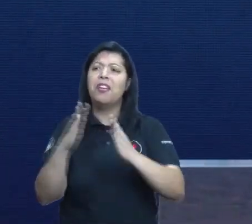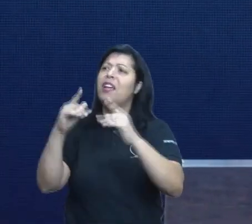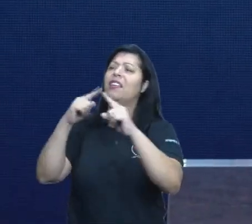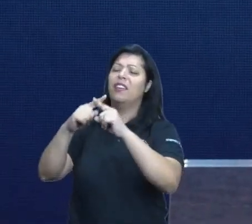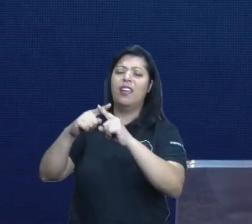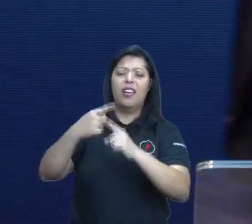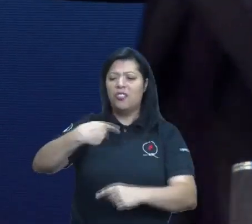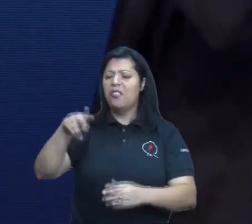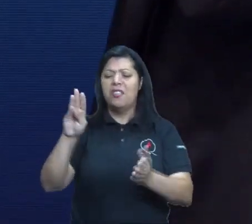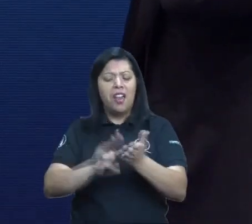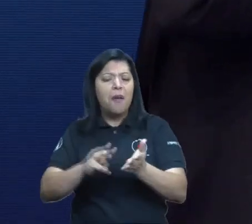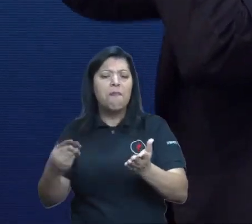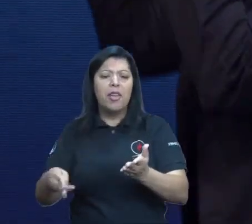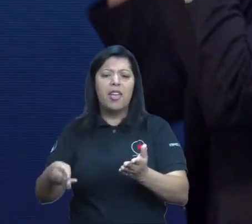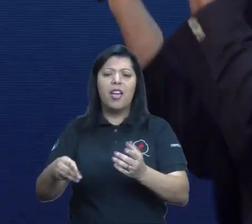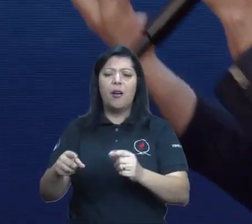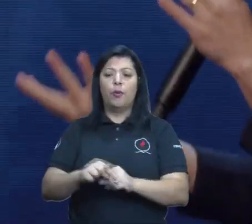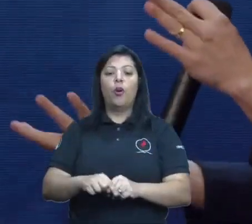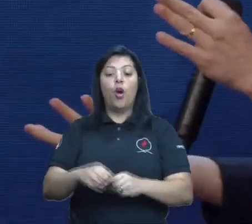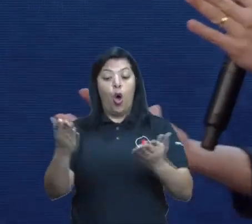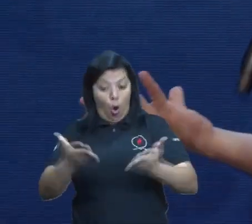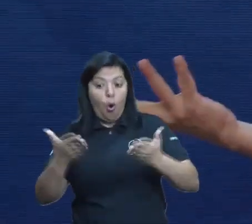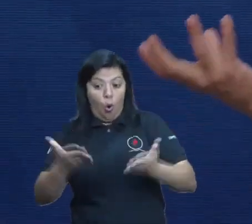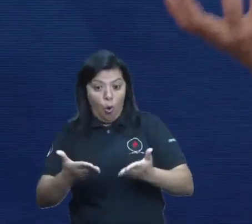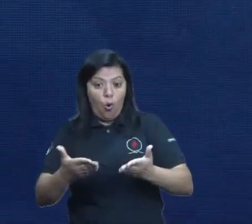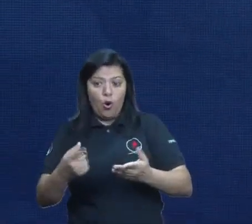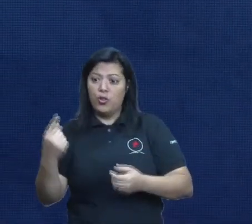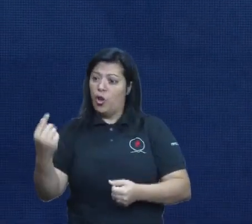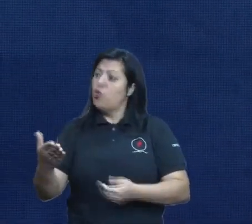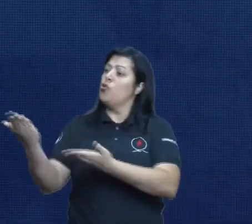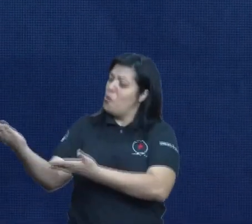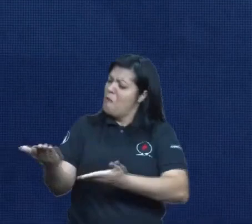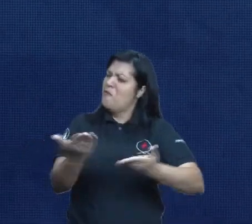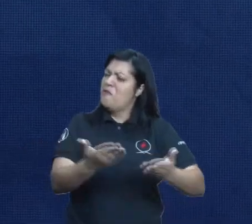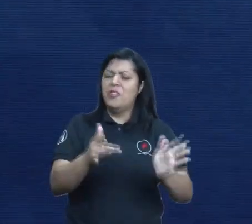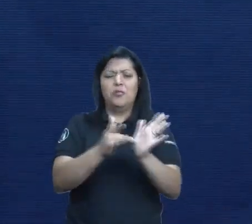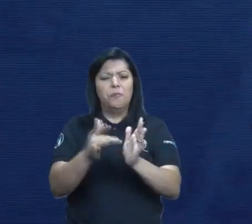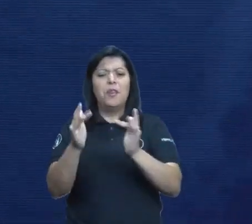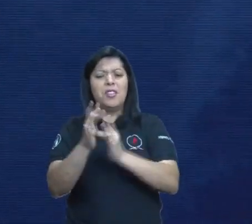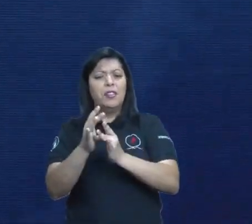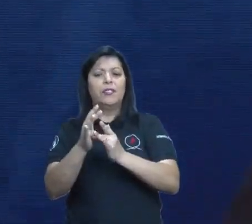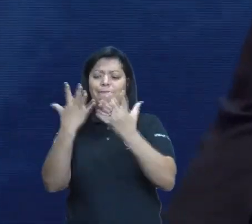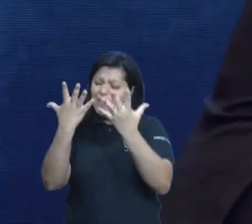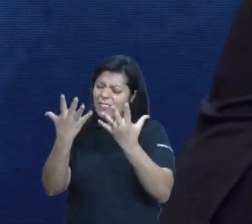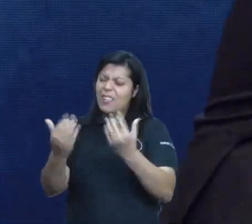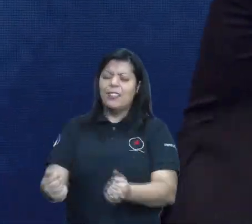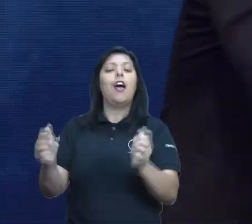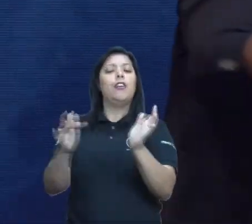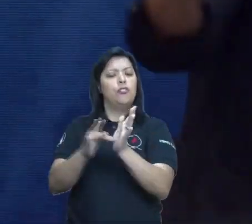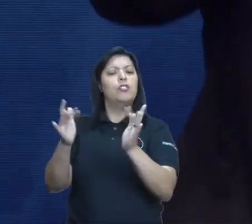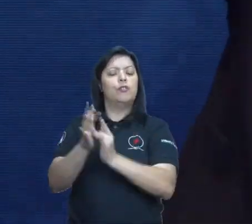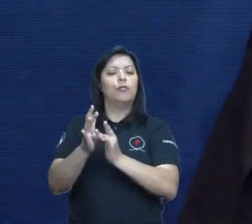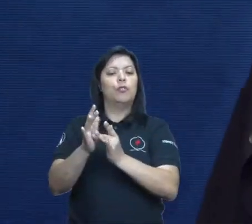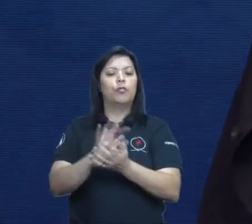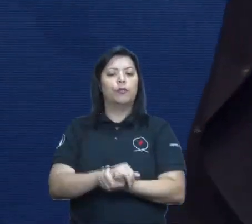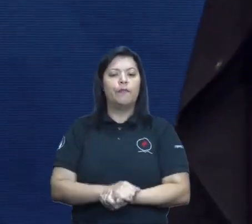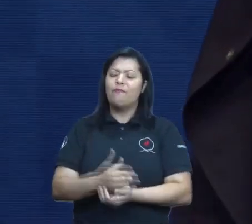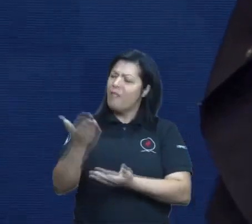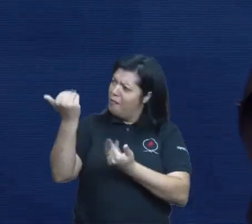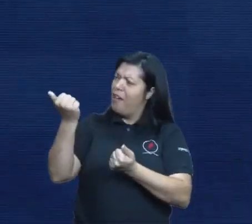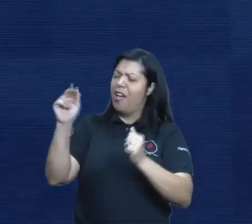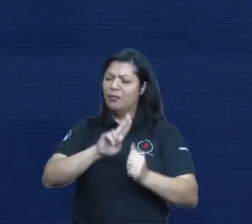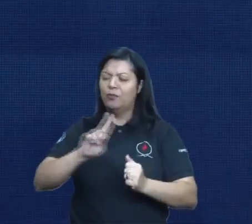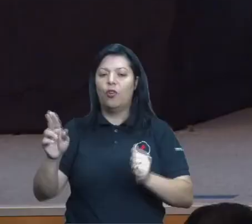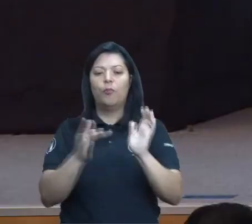posso faz que você quiser não é sobre isso é sobre reconciliar-se com Jesus é ele quem está te chamando vem agora